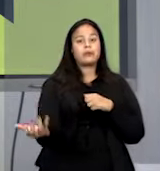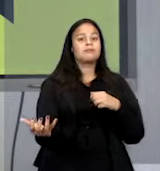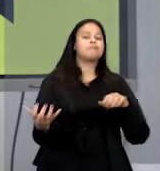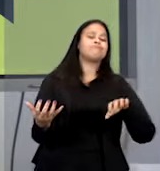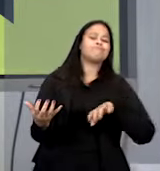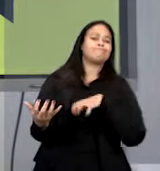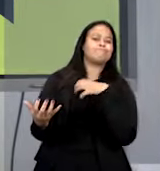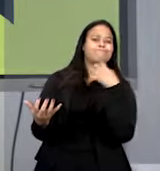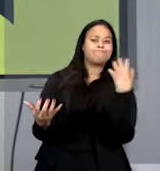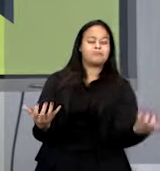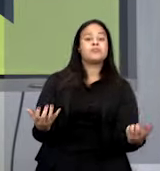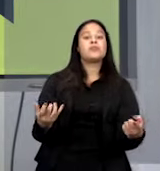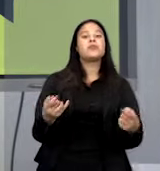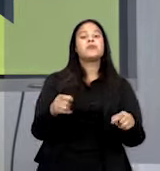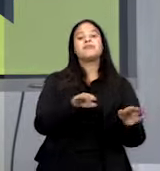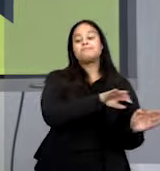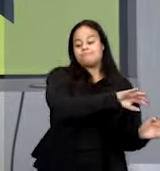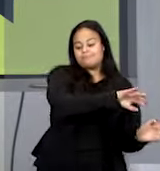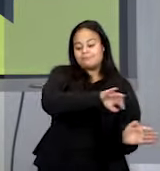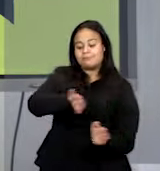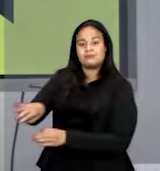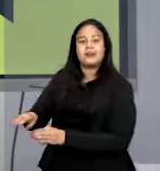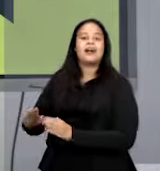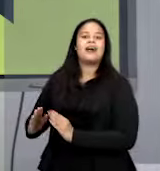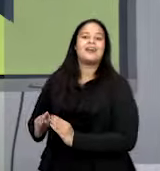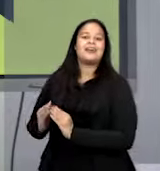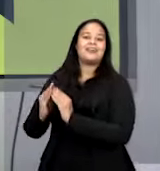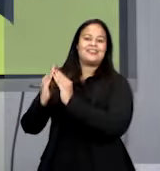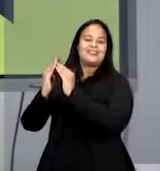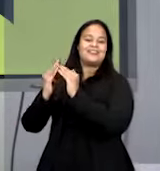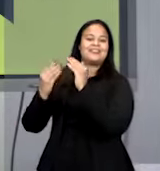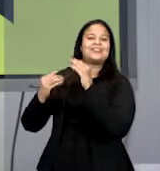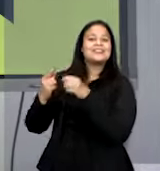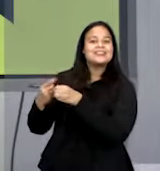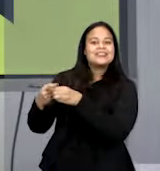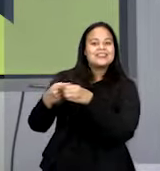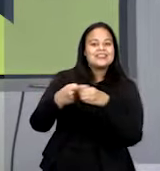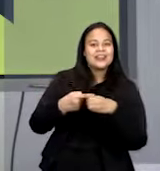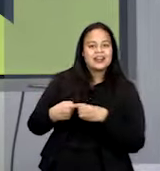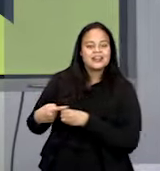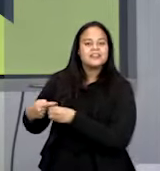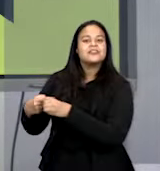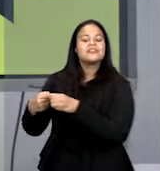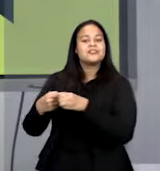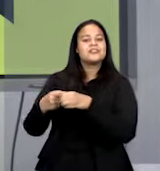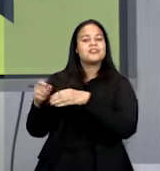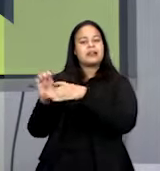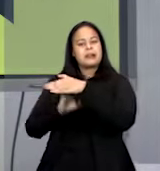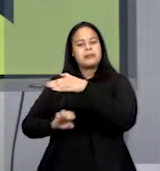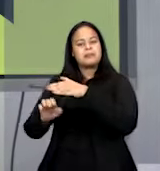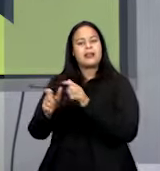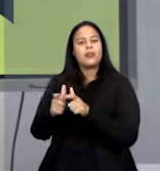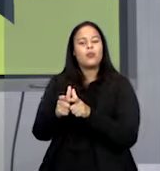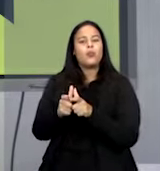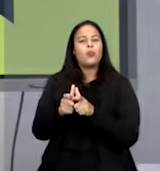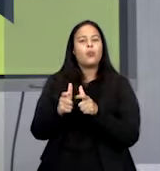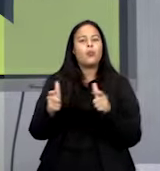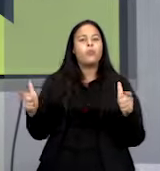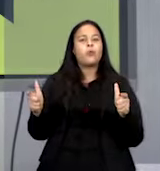da construção de cidades, né? Do povoamento daquele espaço. Então,